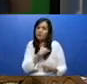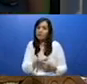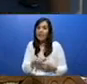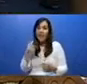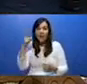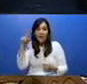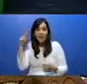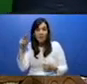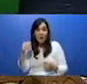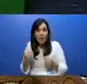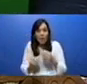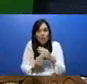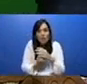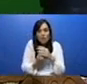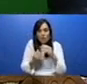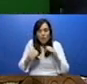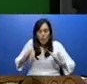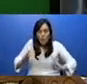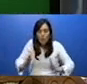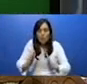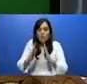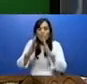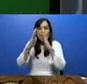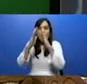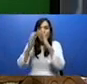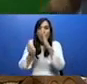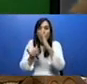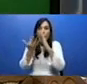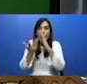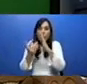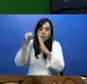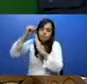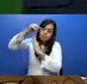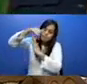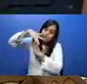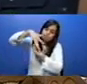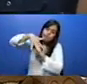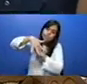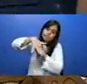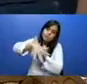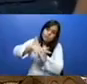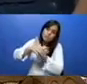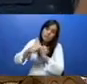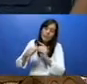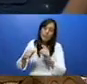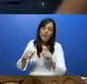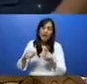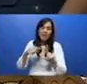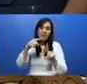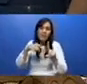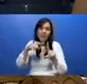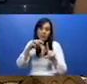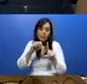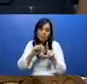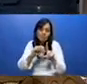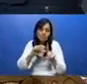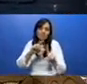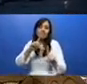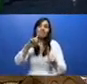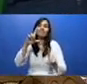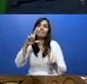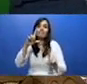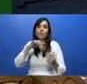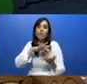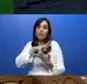em atividade, aumentando a temperatura do planeta. Tá? Então depois